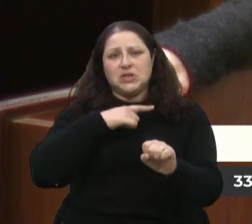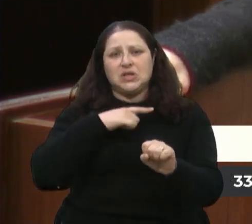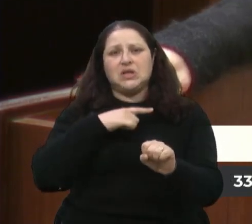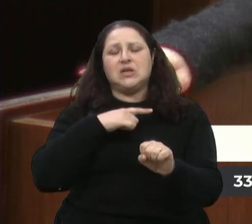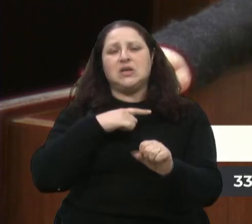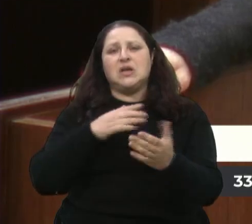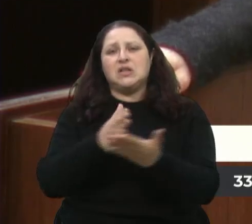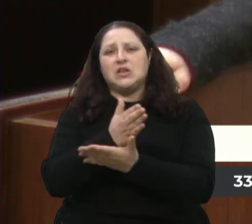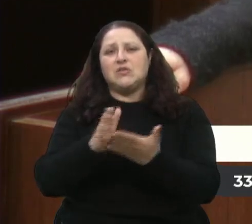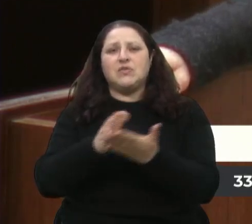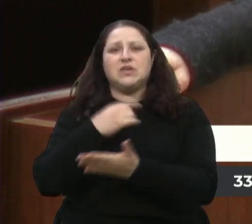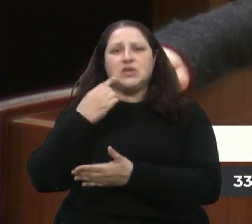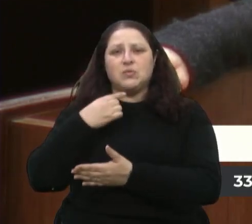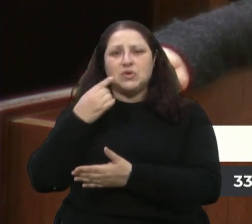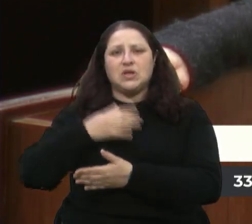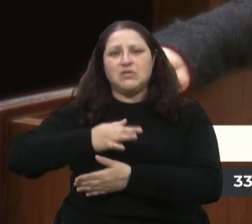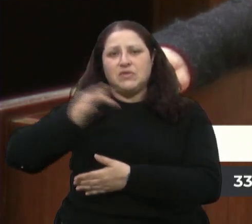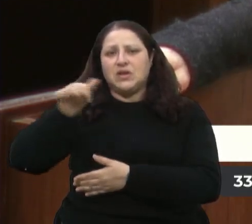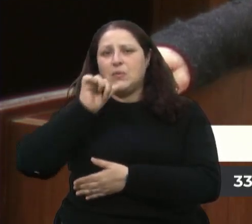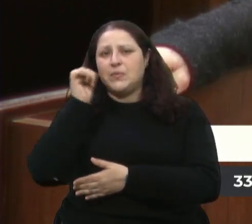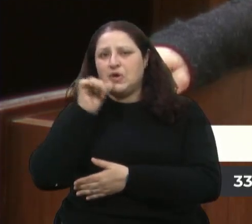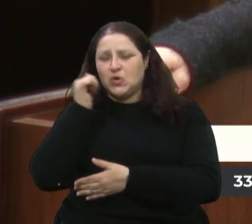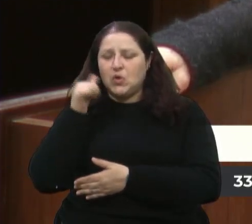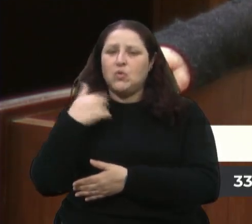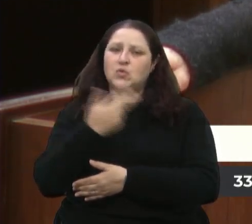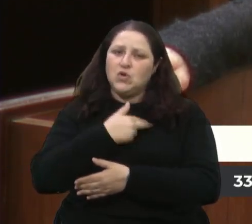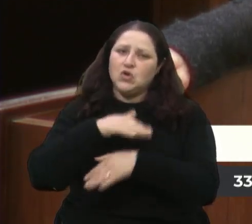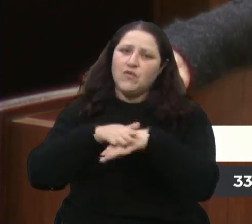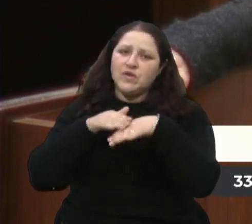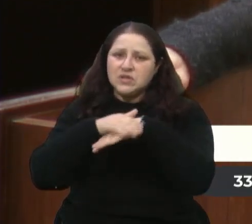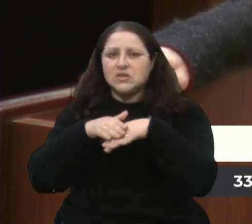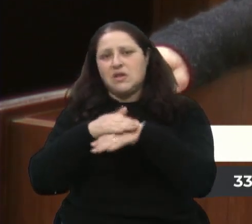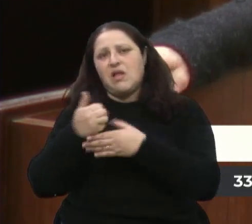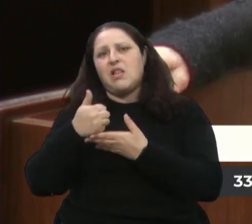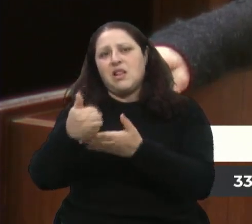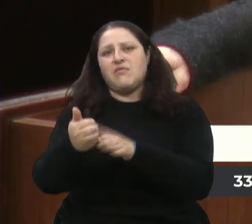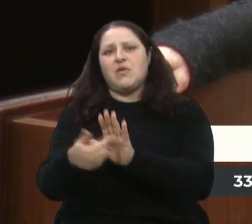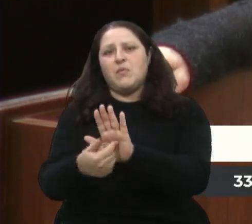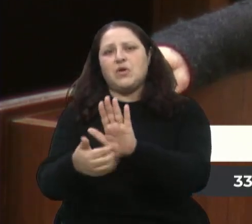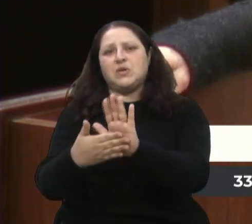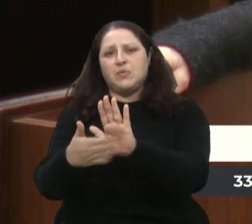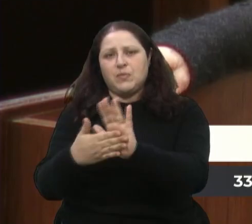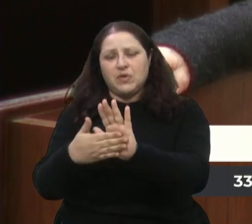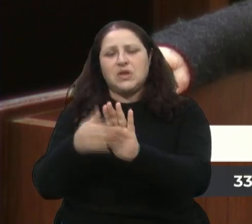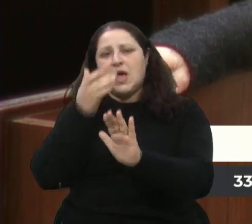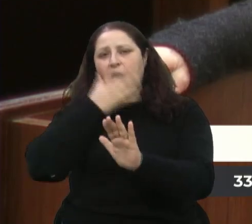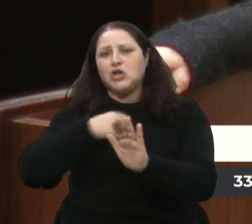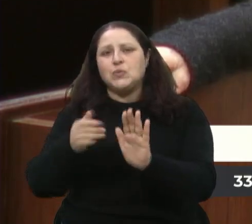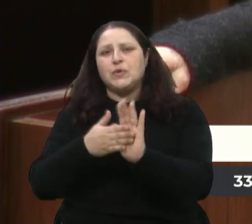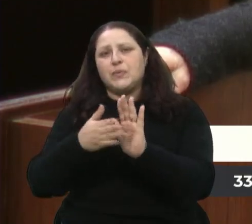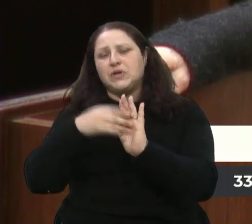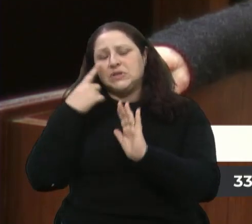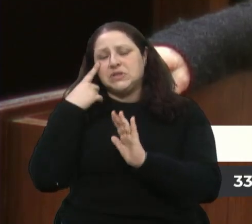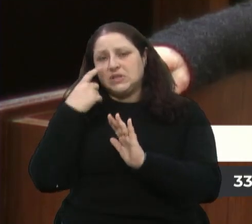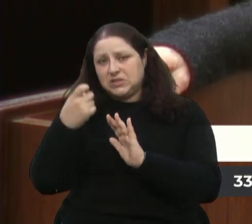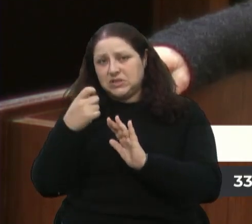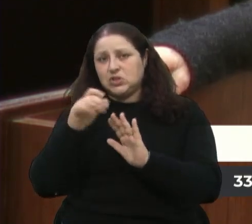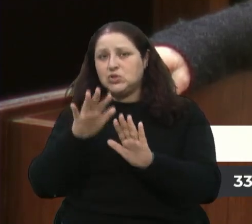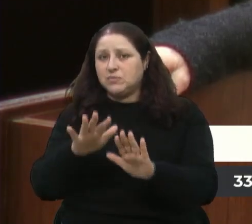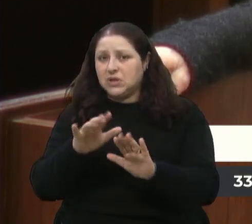deputado federal Marcon. Vamos conversar, vamos levar essa proposta. Acho que é uma proposta interessante, mas,